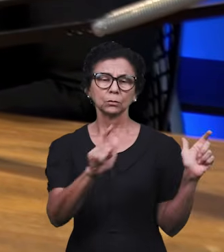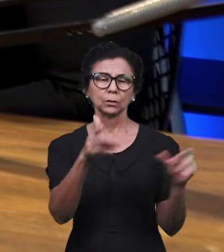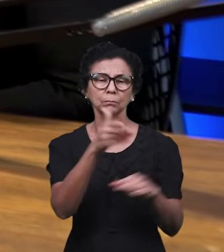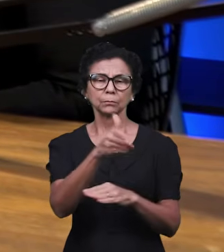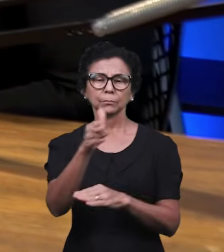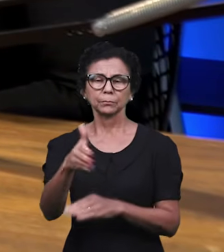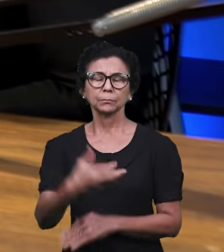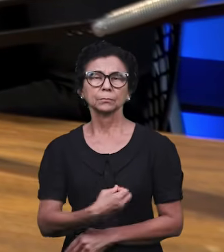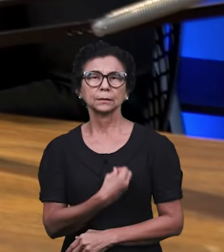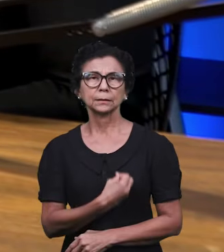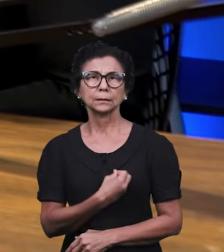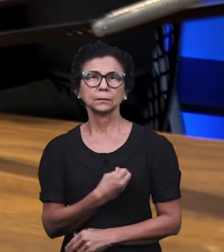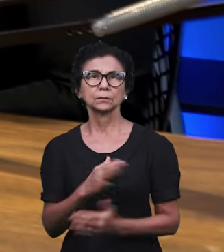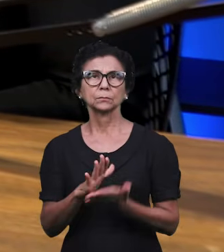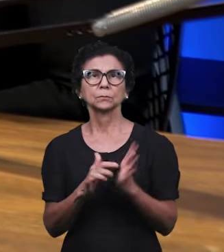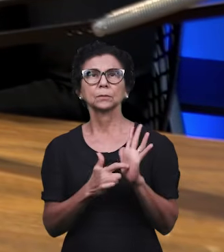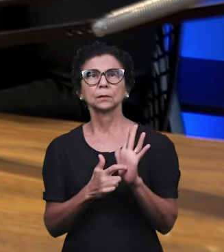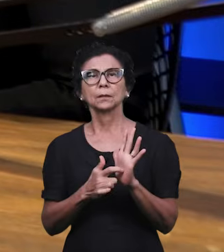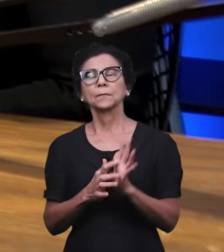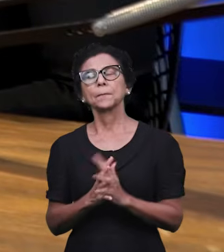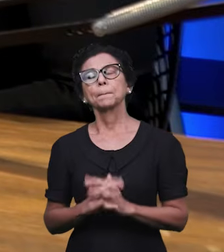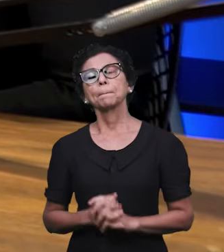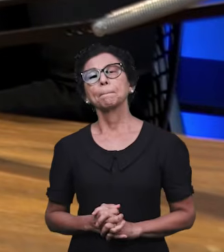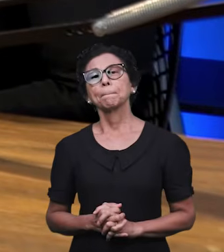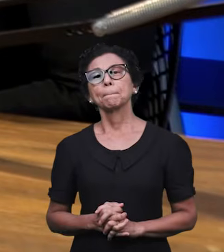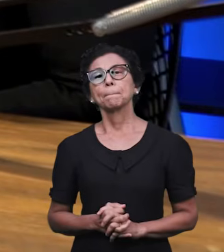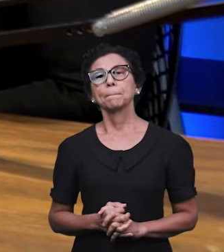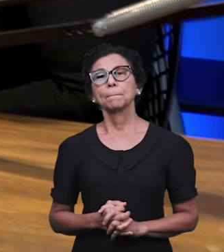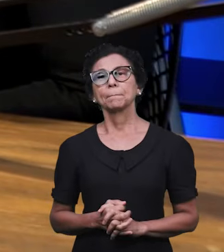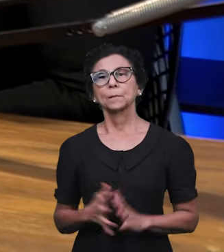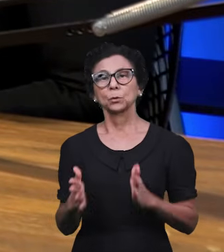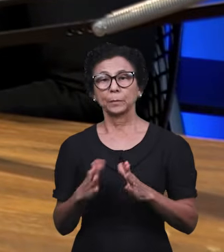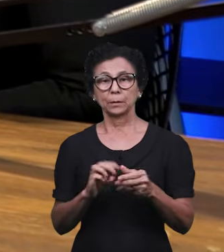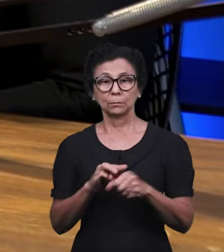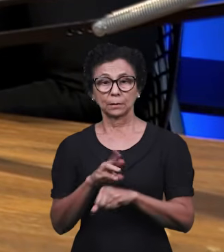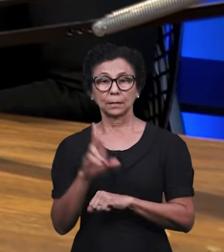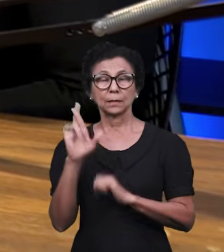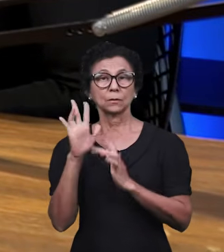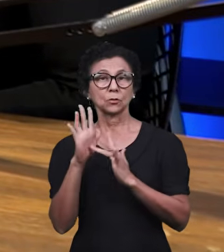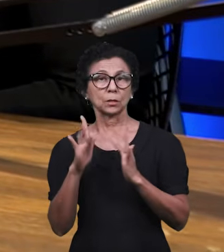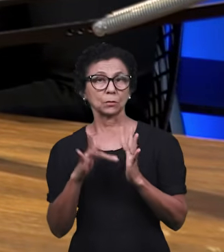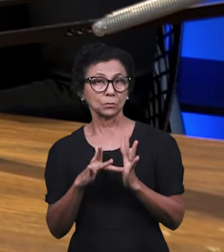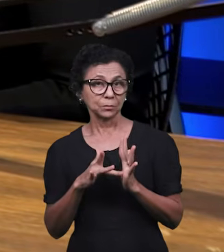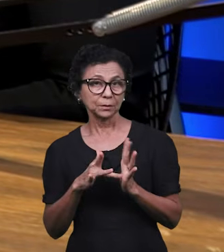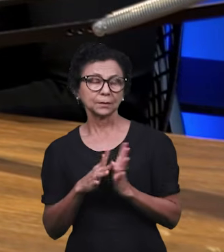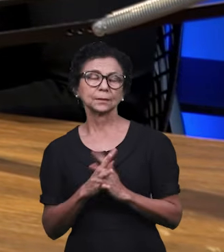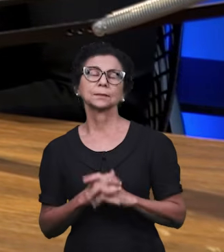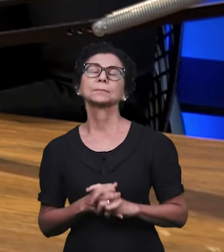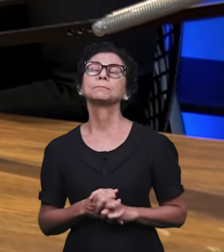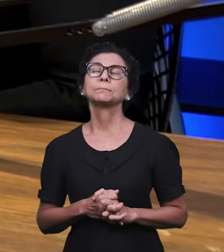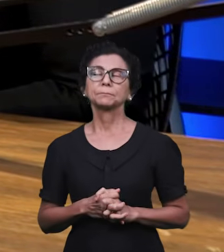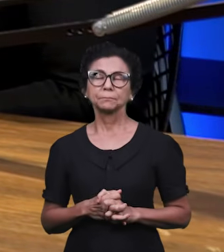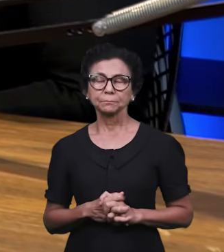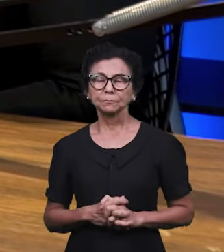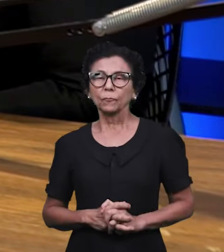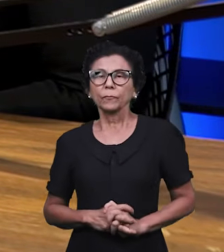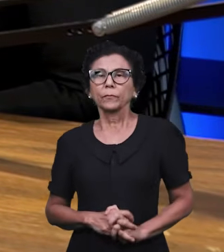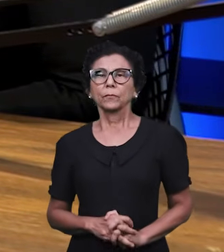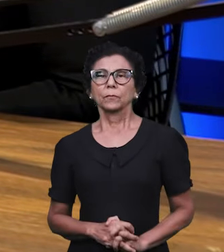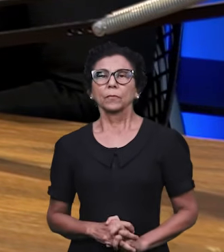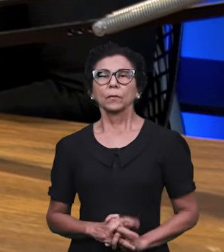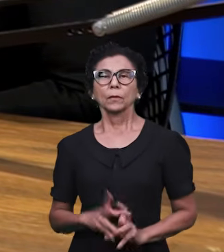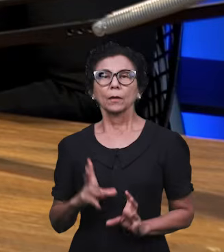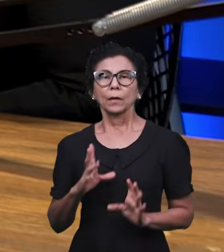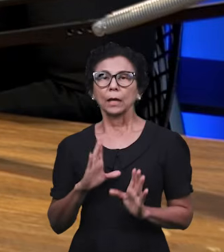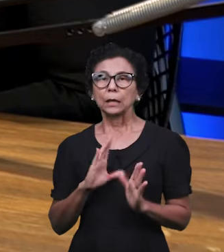claramente profetizado na palavra, né? E nós vemos que durante o ministério de Jesus, ele teve esse cuidado de viver aquilo que já